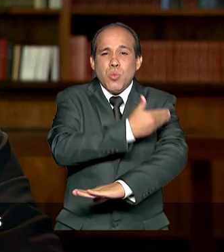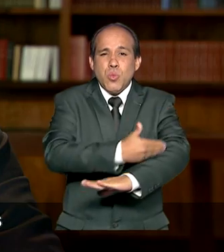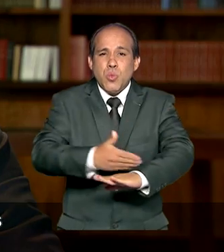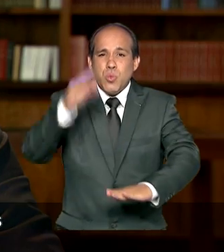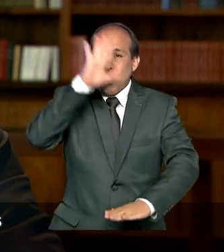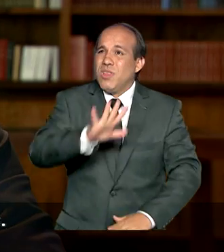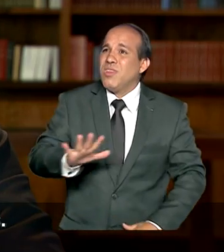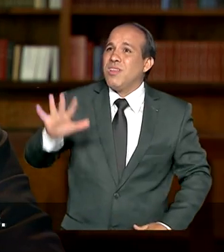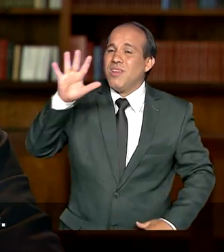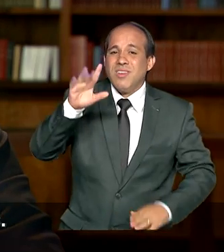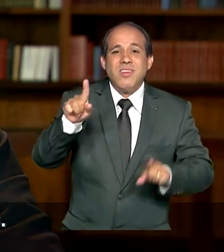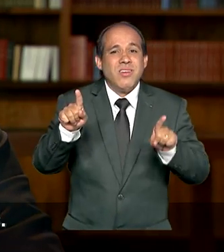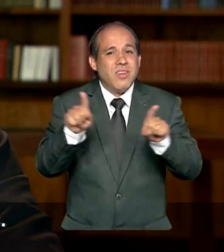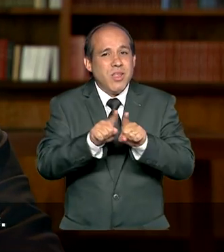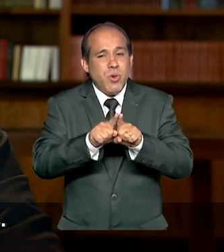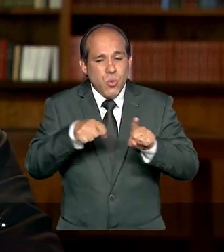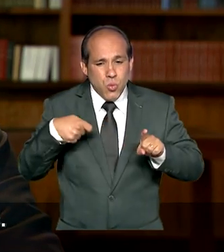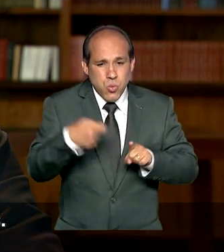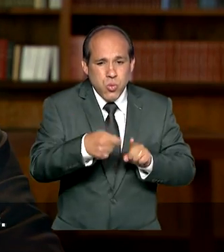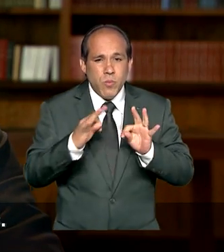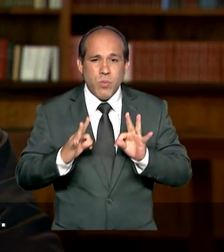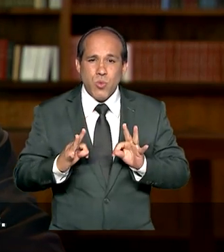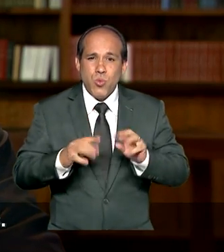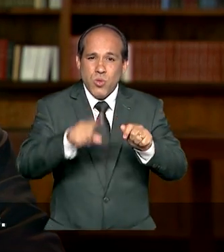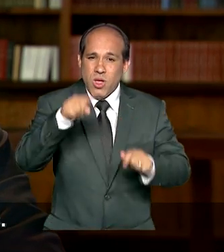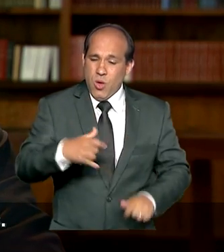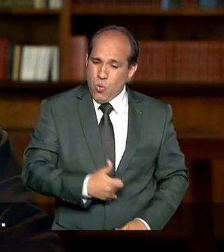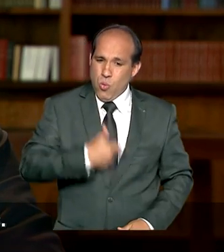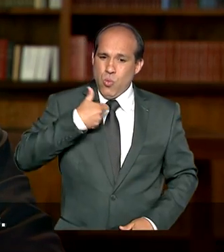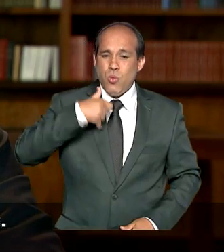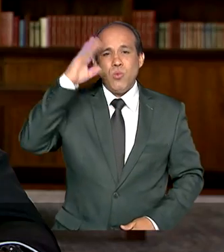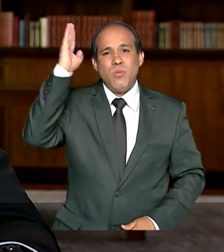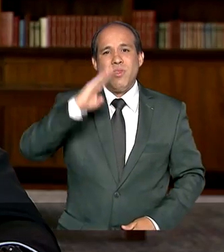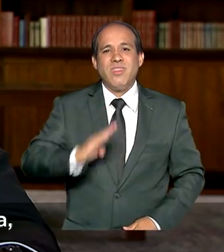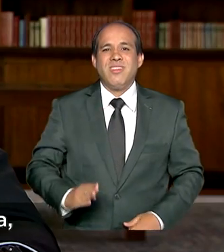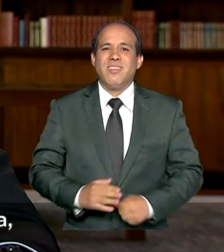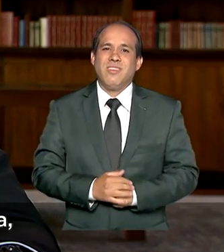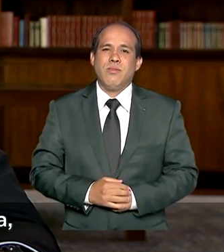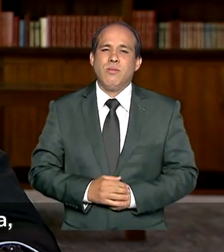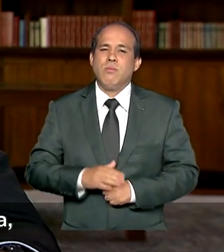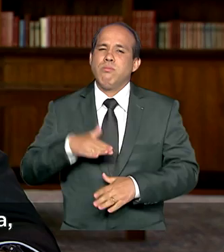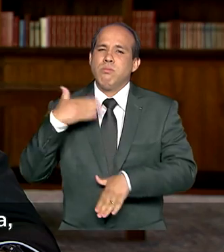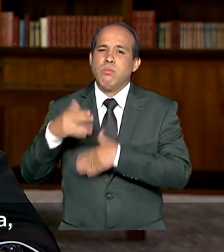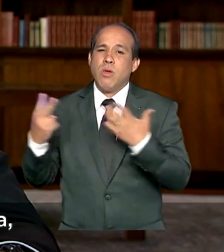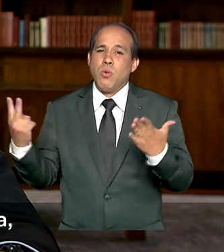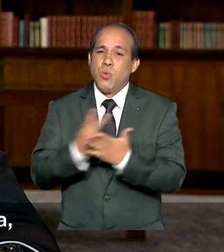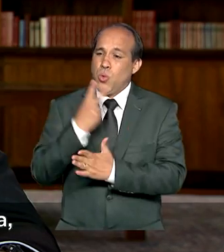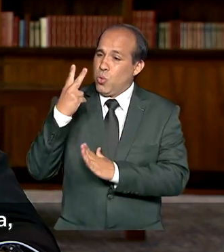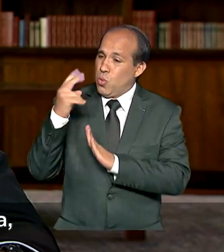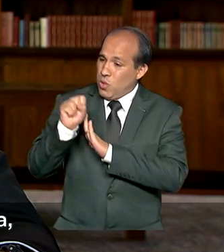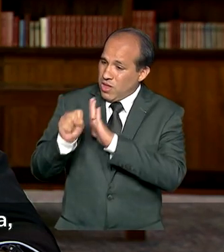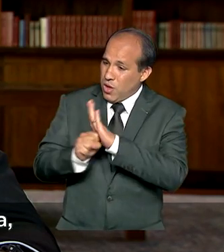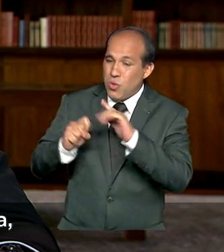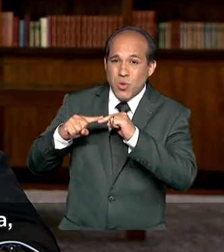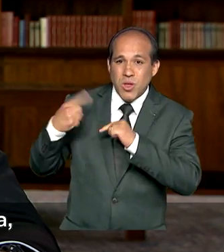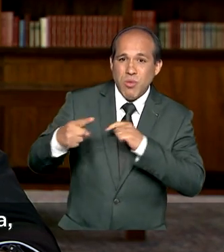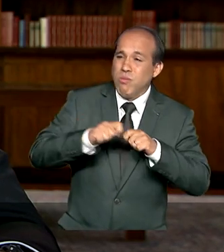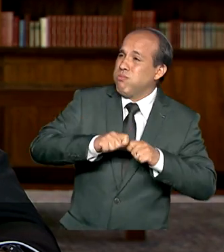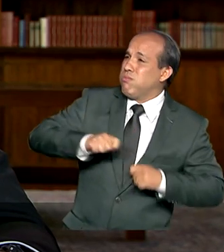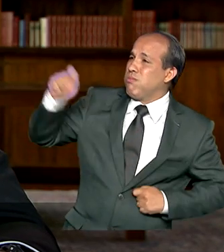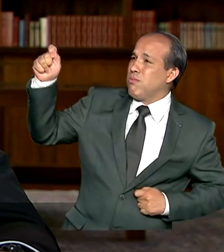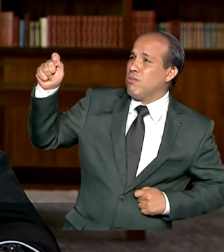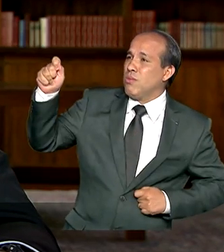aos costumes nacionais e orgulhosamente assumidas como brasileiras passados quase dois séculos da